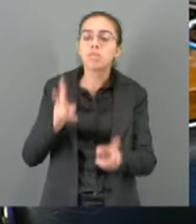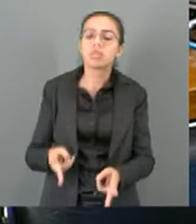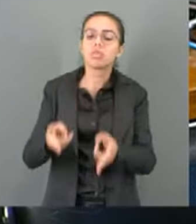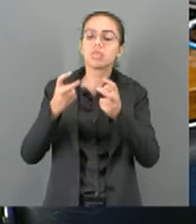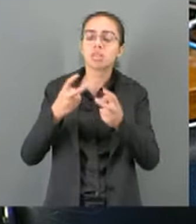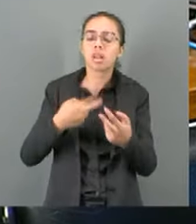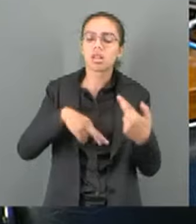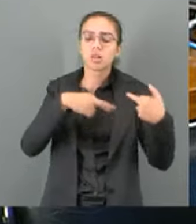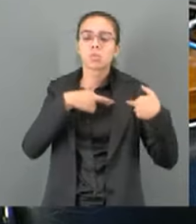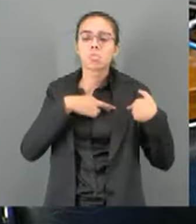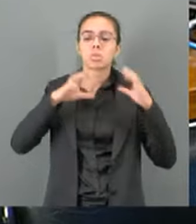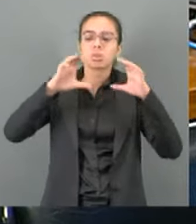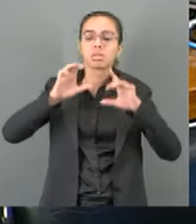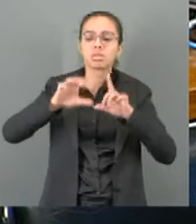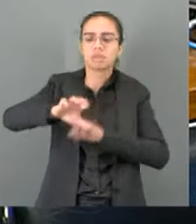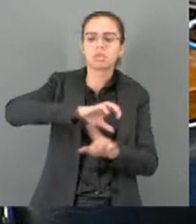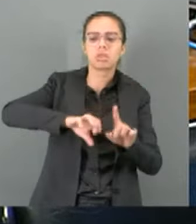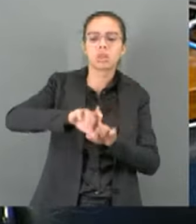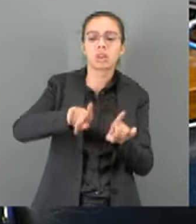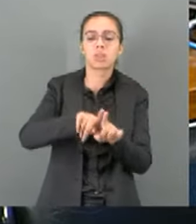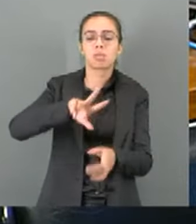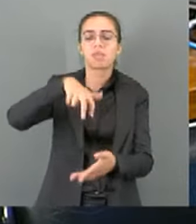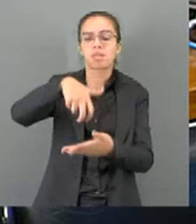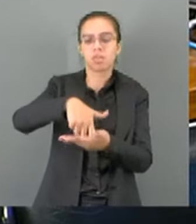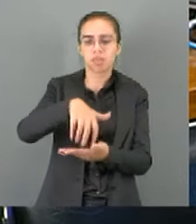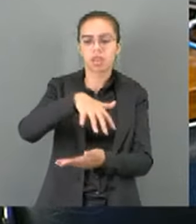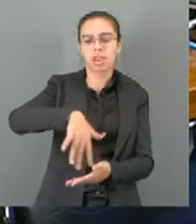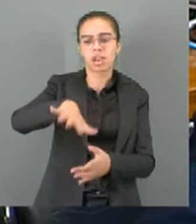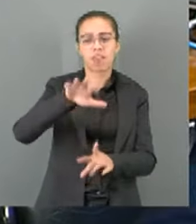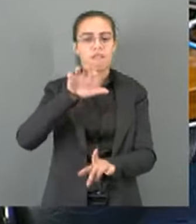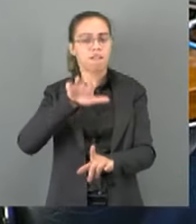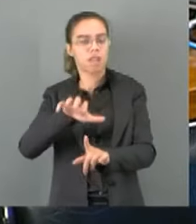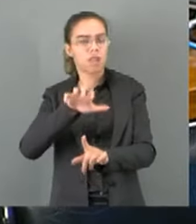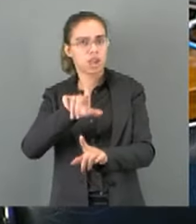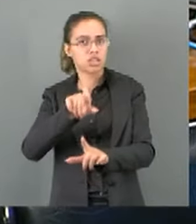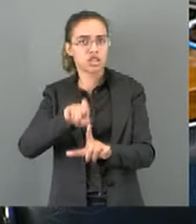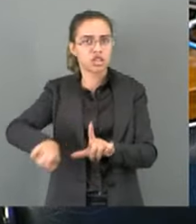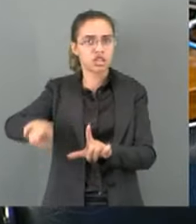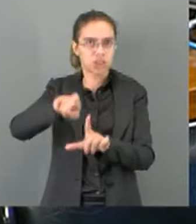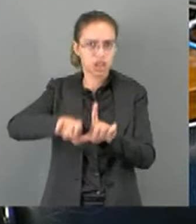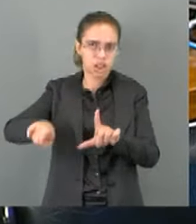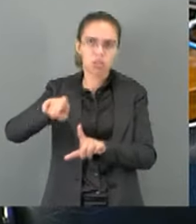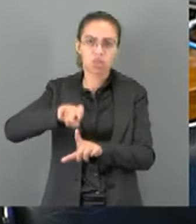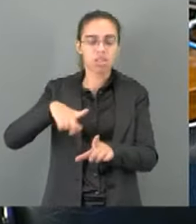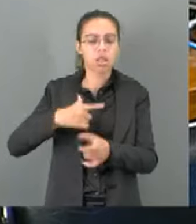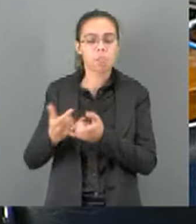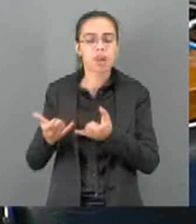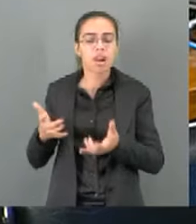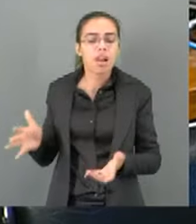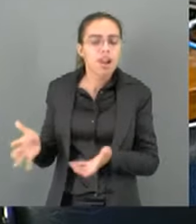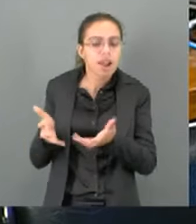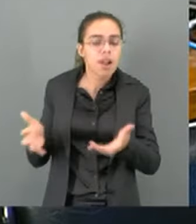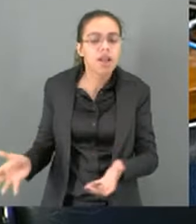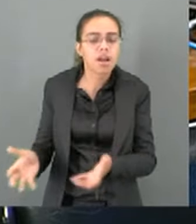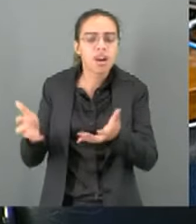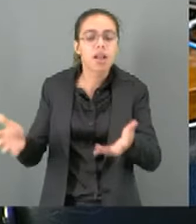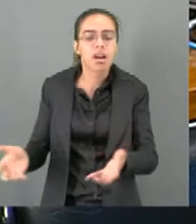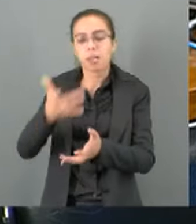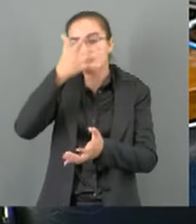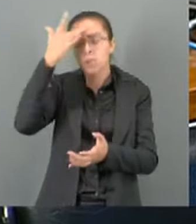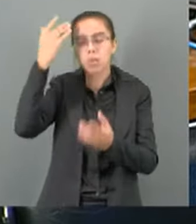penal dos influenciadores digitais, que tem levado muita gente para a beira do precipício aí e